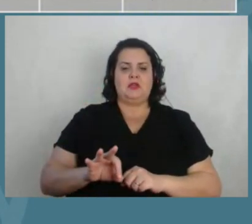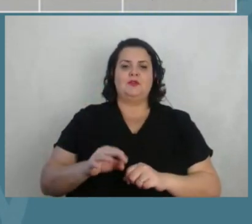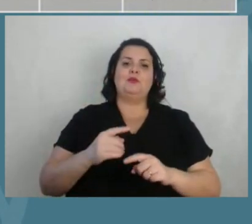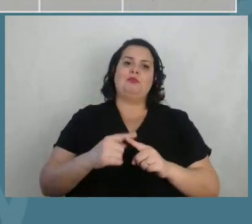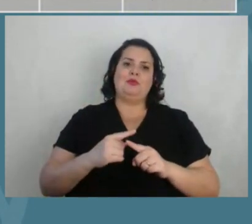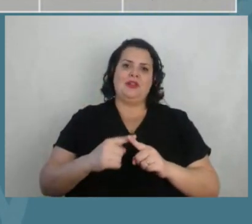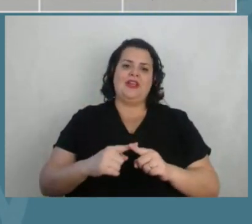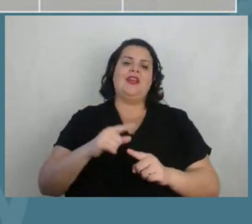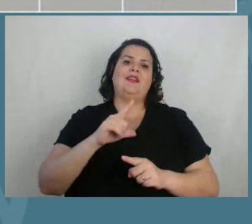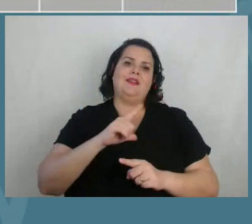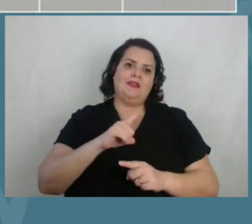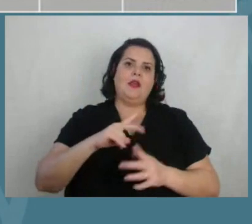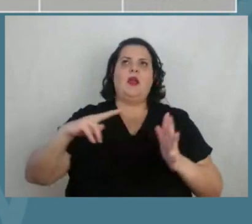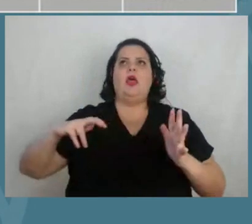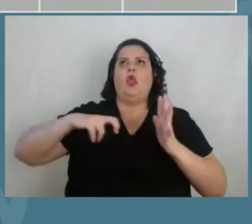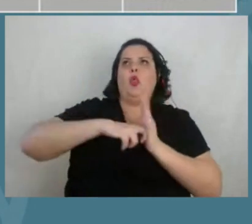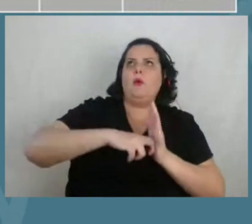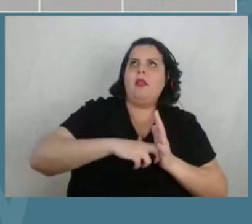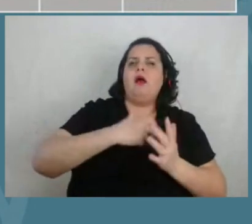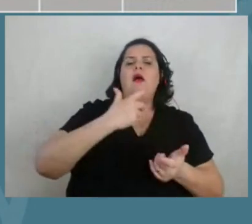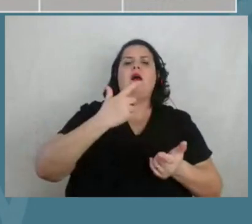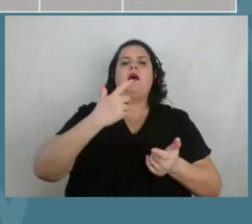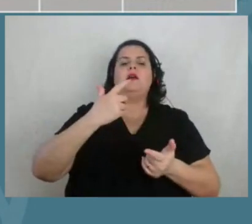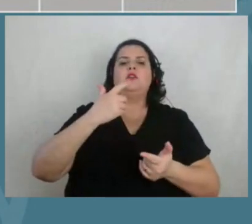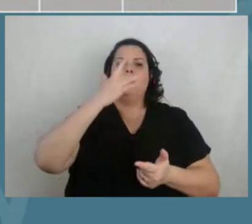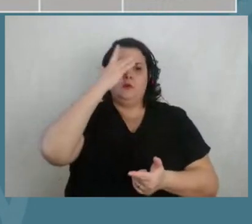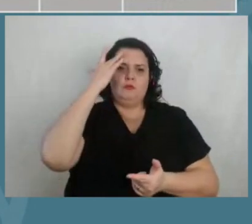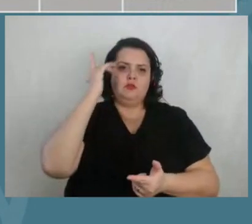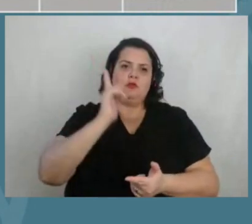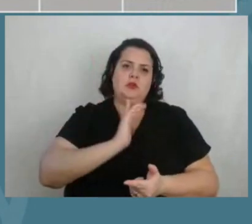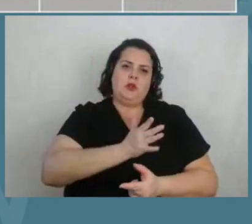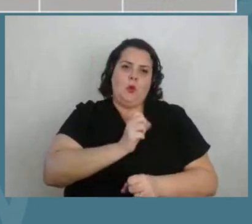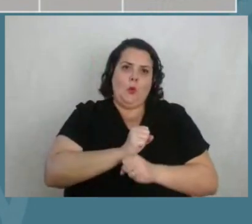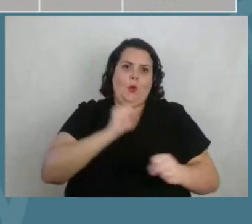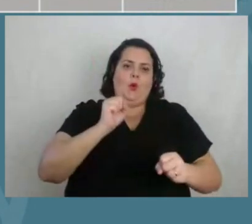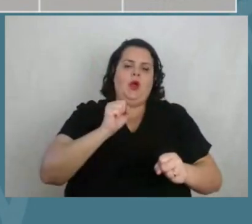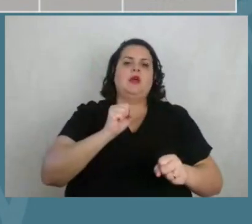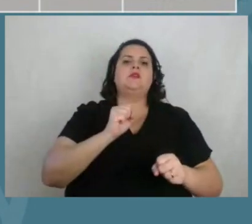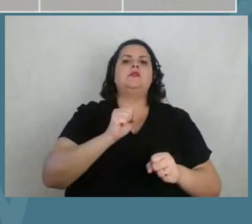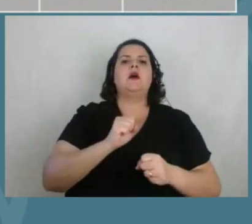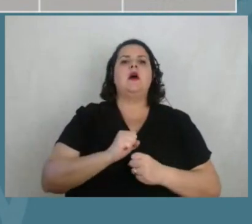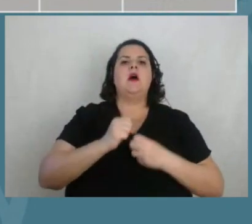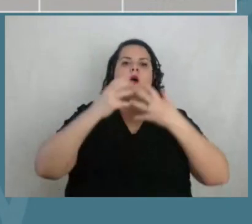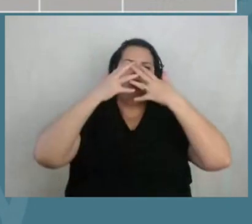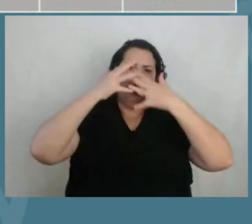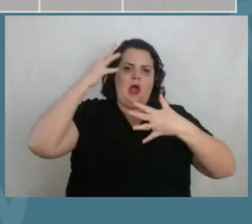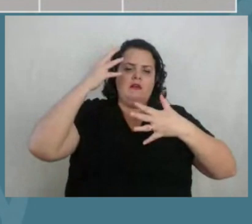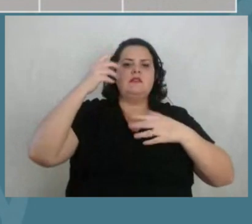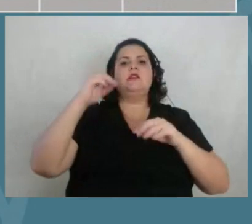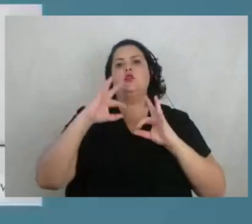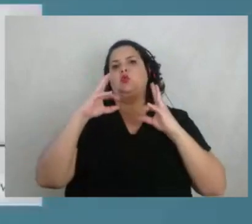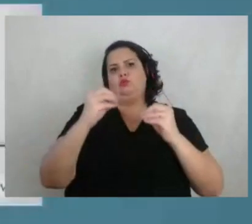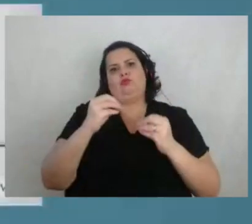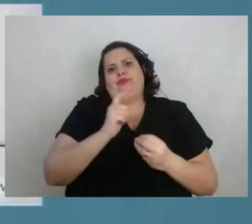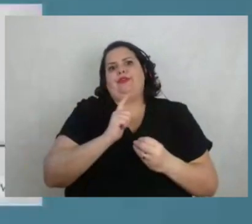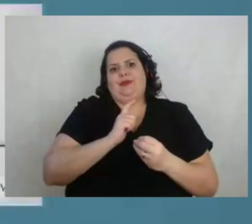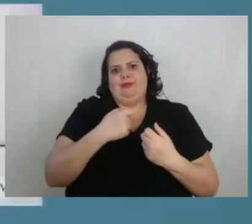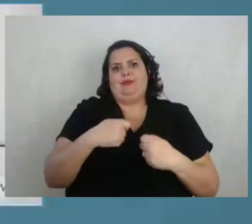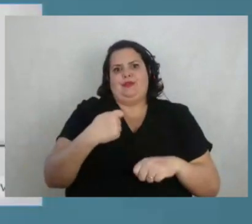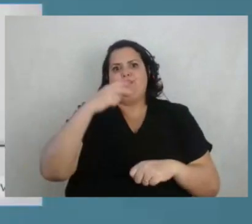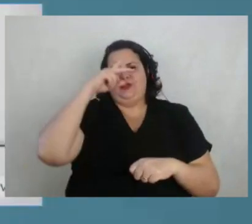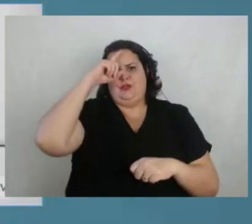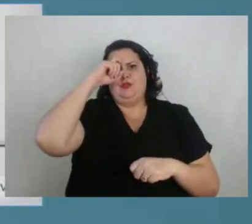AVC, atropelado, baleado, etc. Tudo que um hospital não deve virar as costas ao Sistema